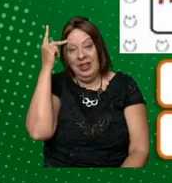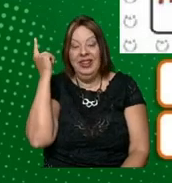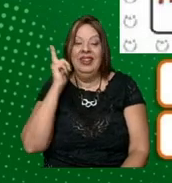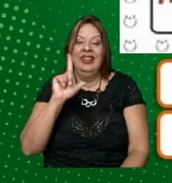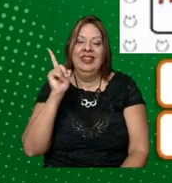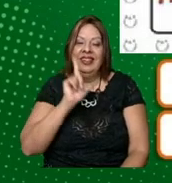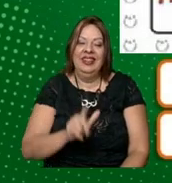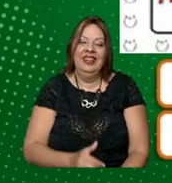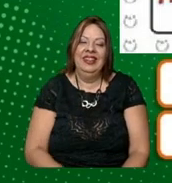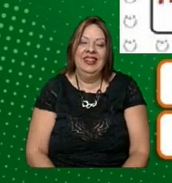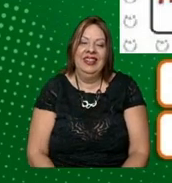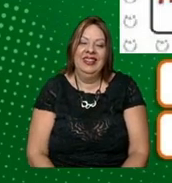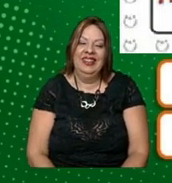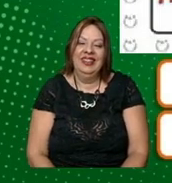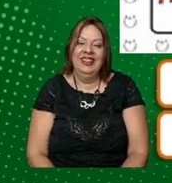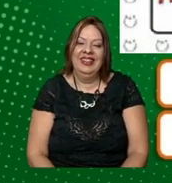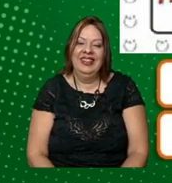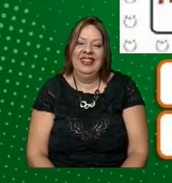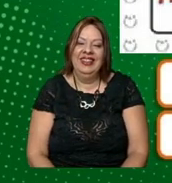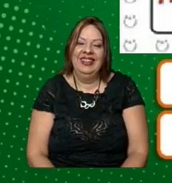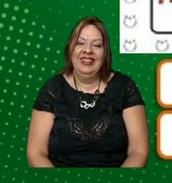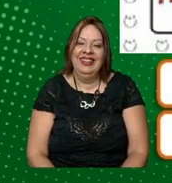lá os detalhes.